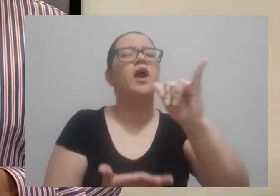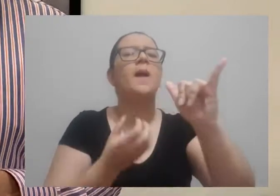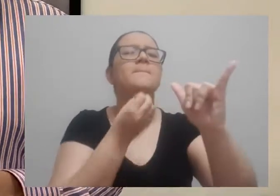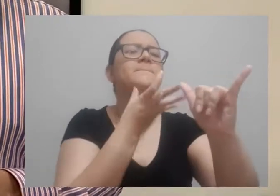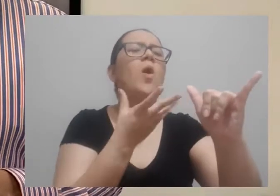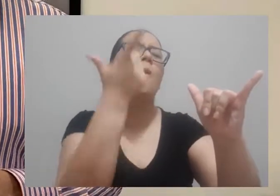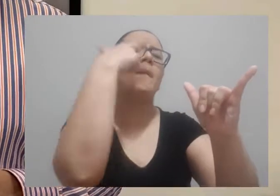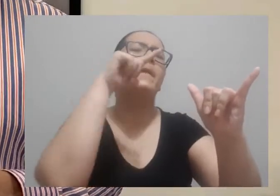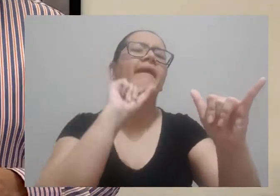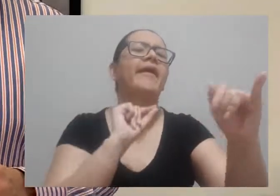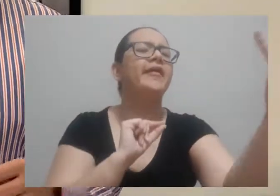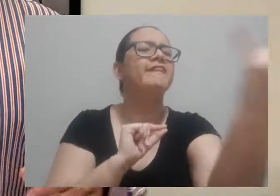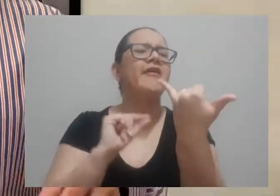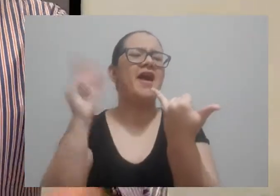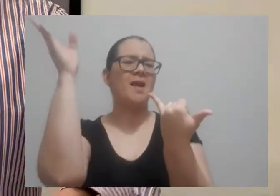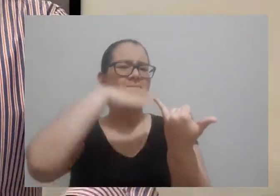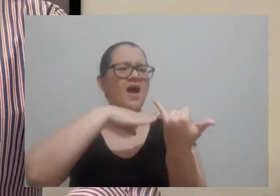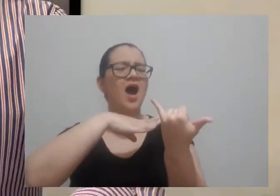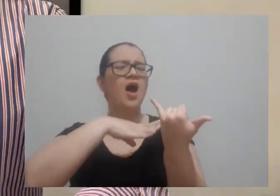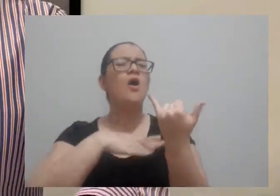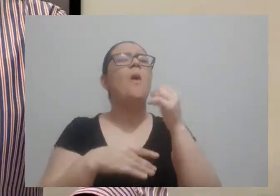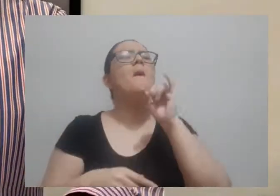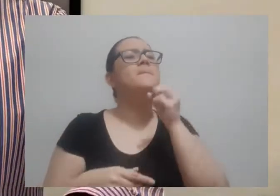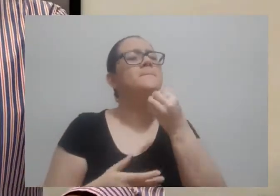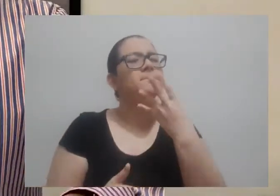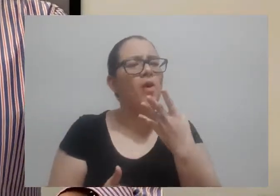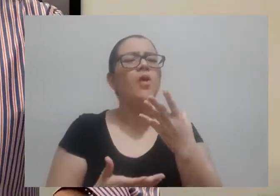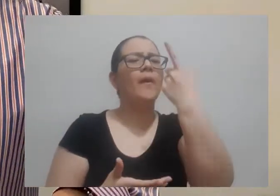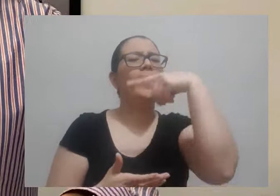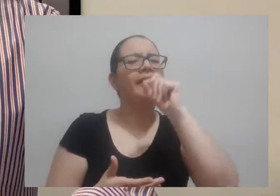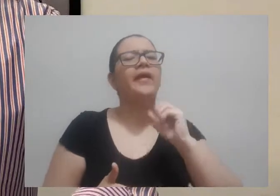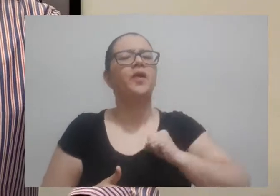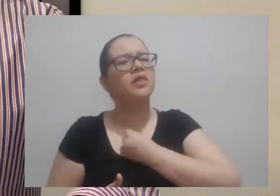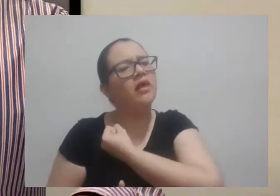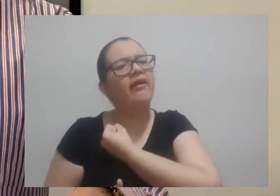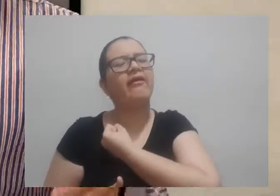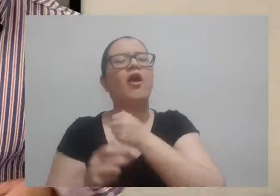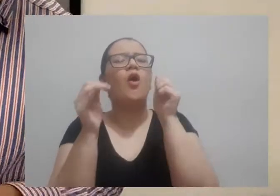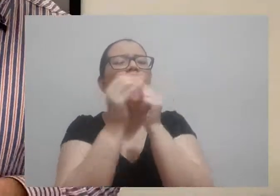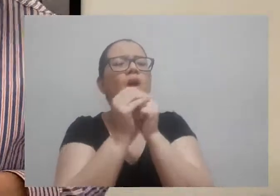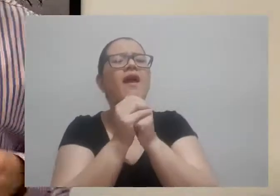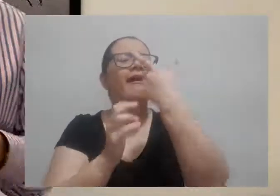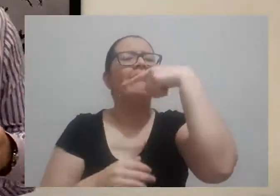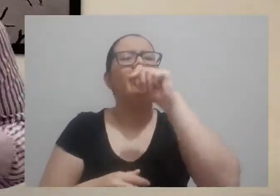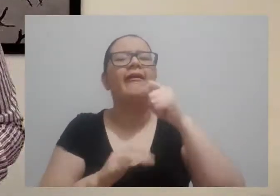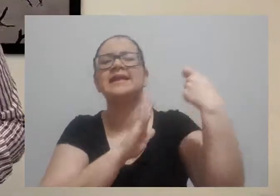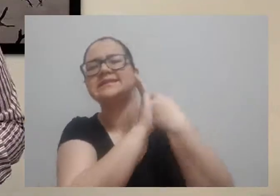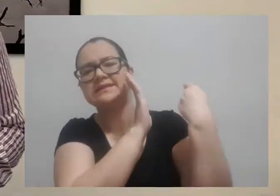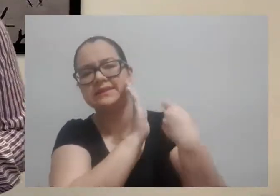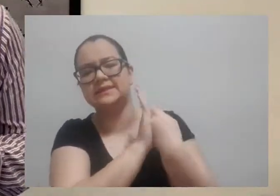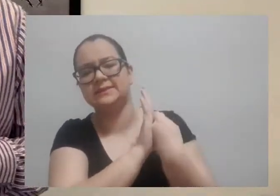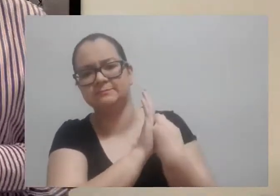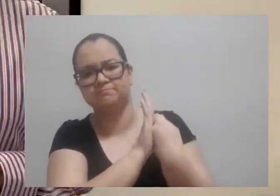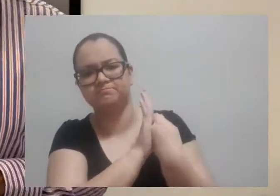e orai pelos que vos maltratam e vos perseguem. Eu estou lendo na versão NAA, né, então é um pouco